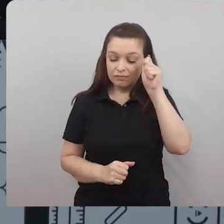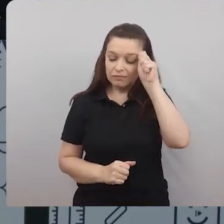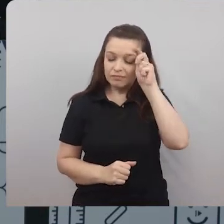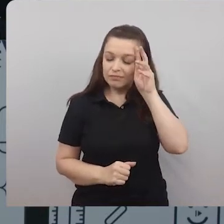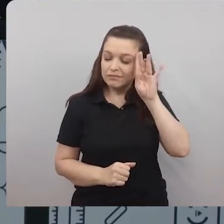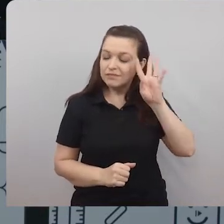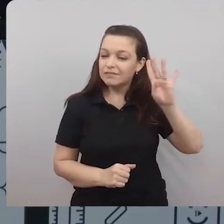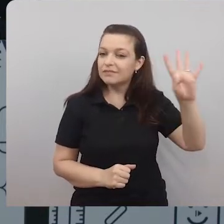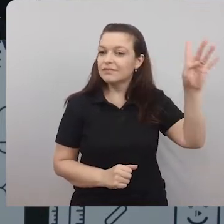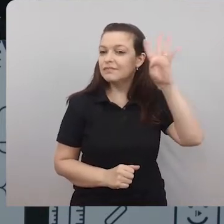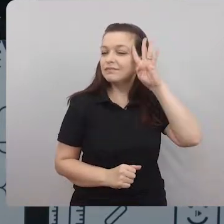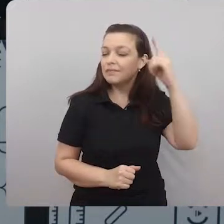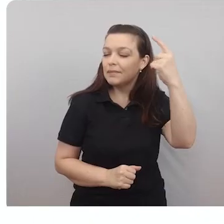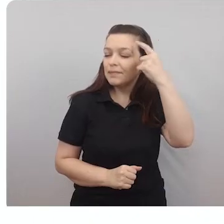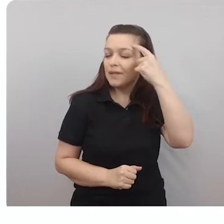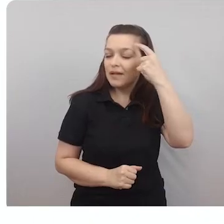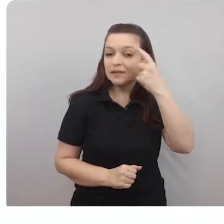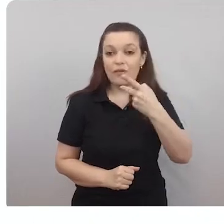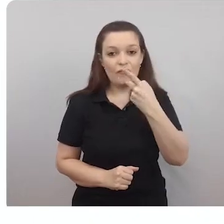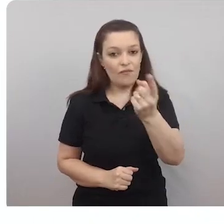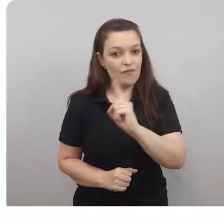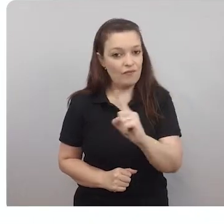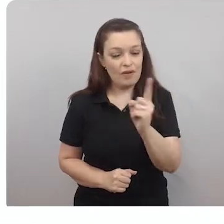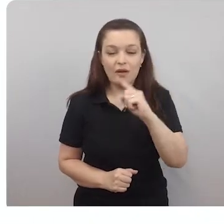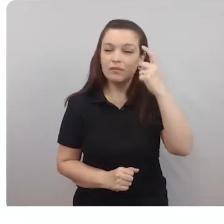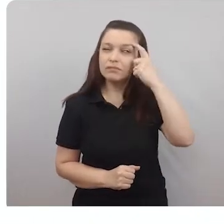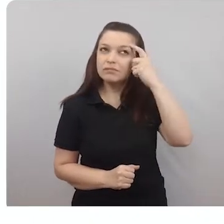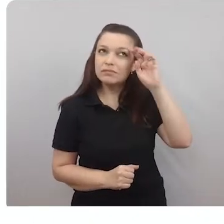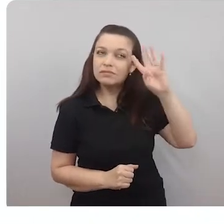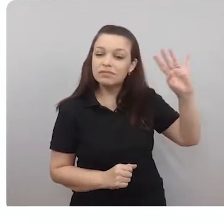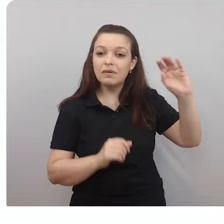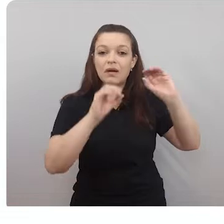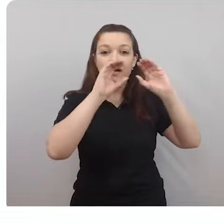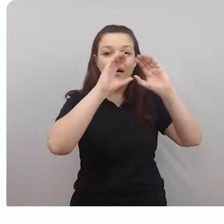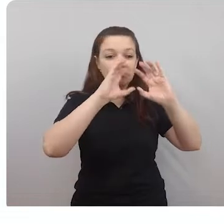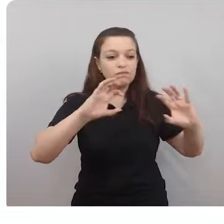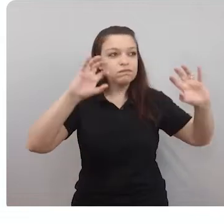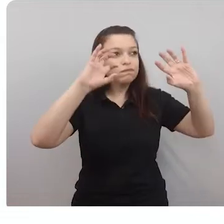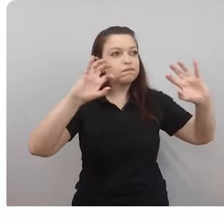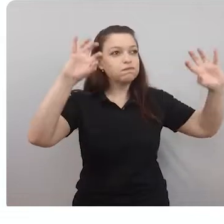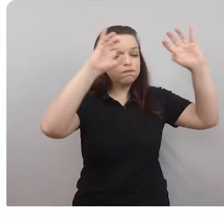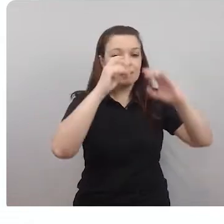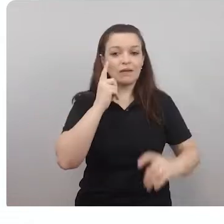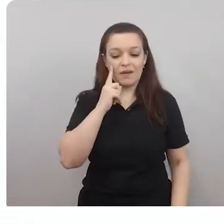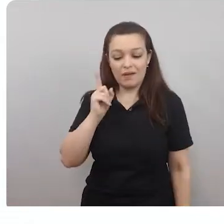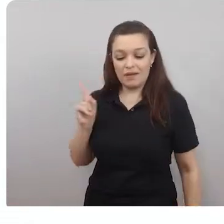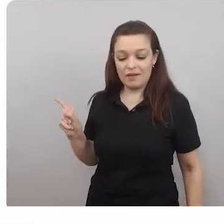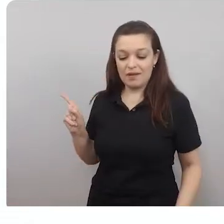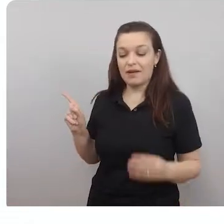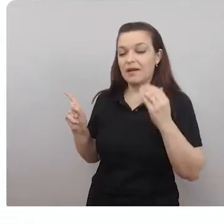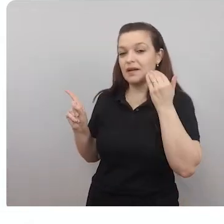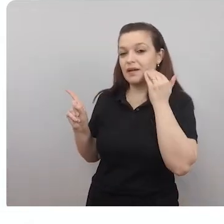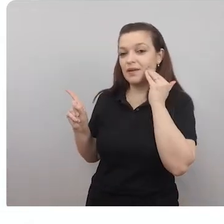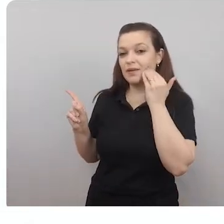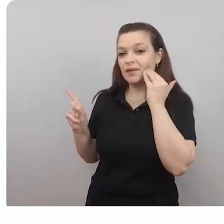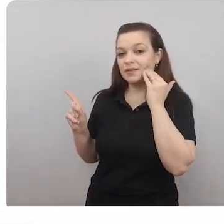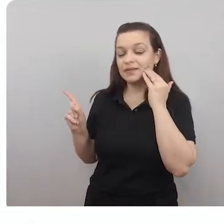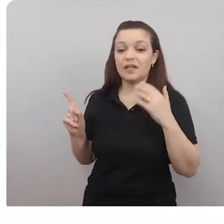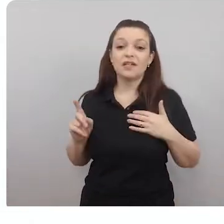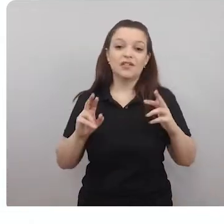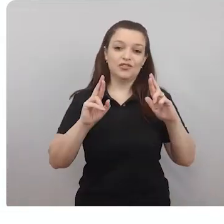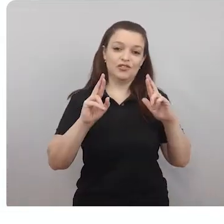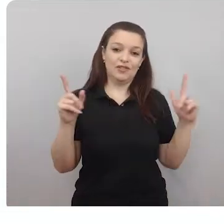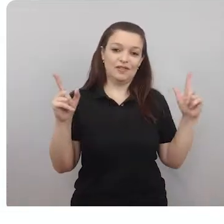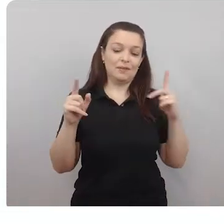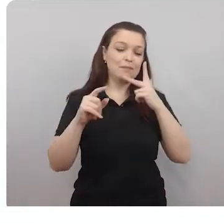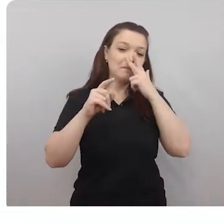quando o personagem está pensando, então o balão de pensamento É esse que está em